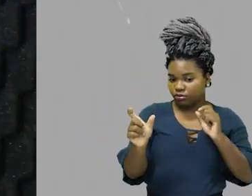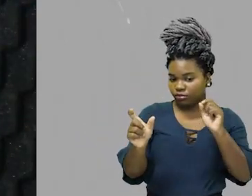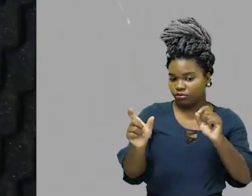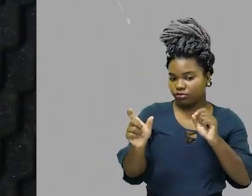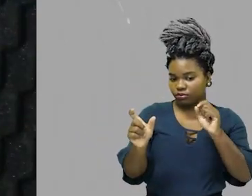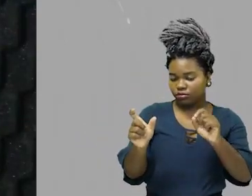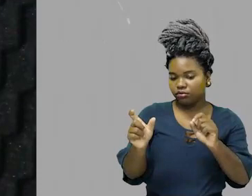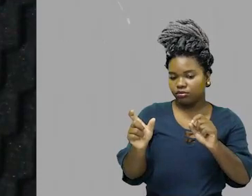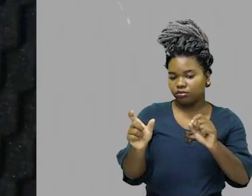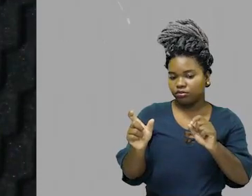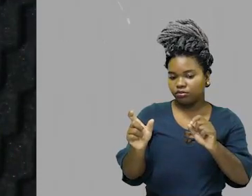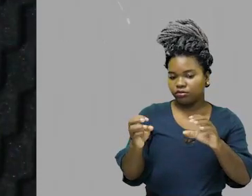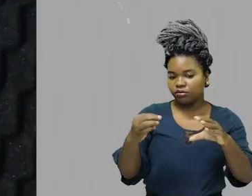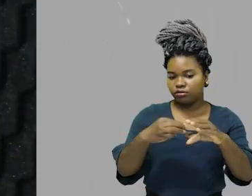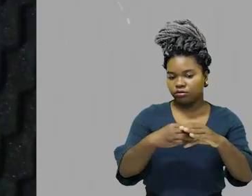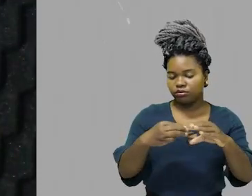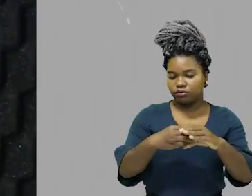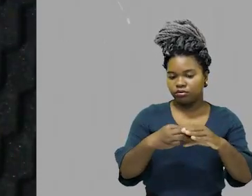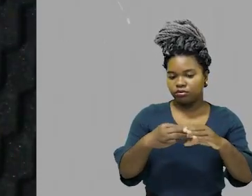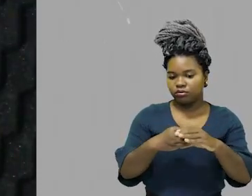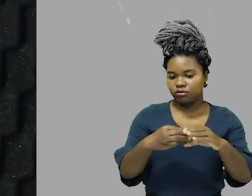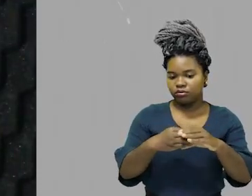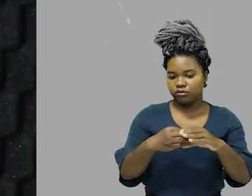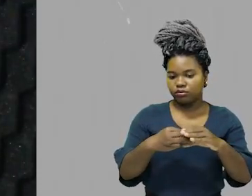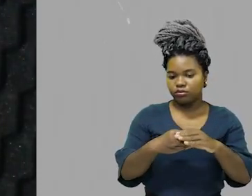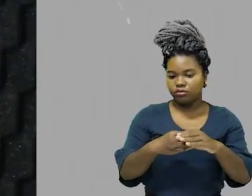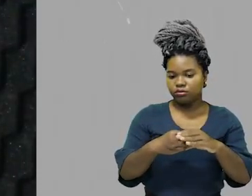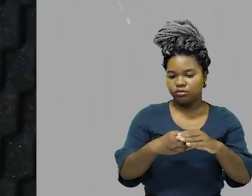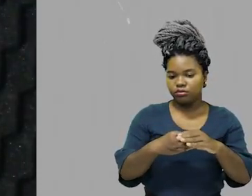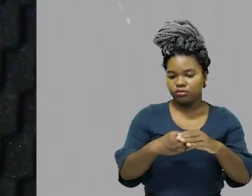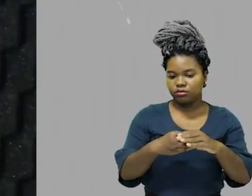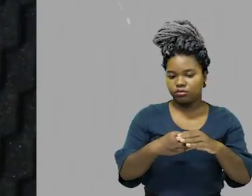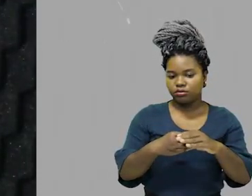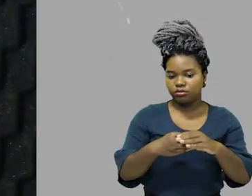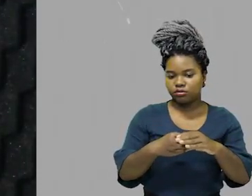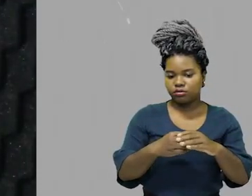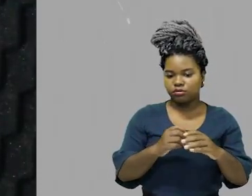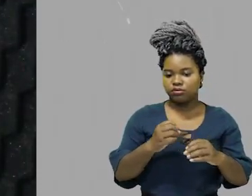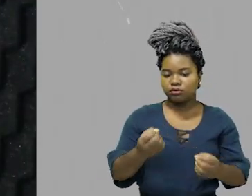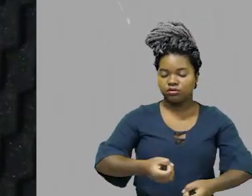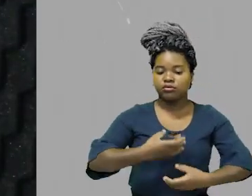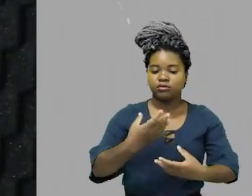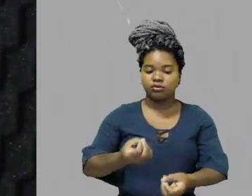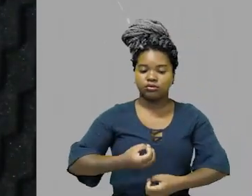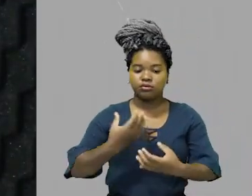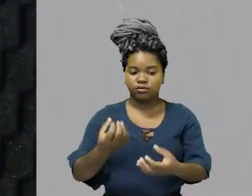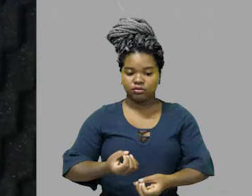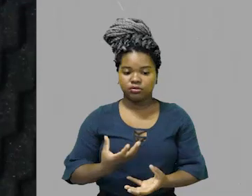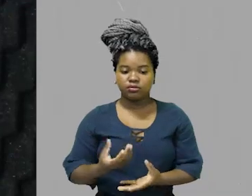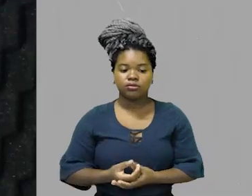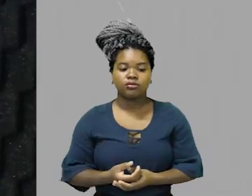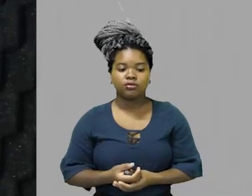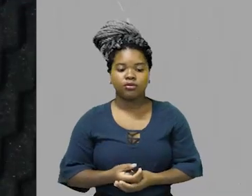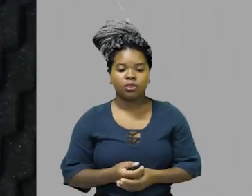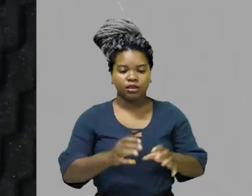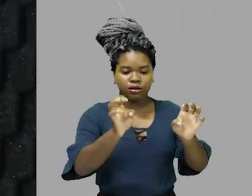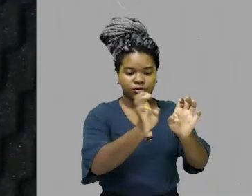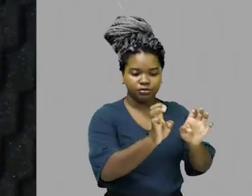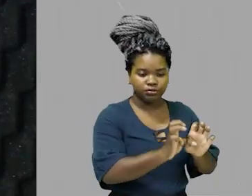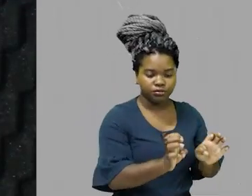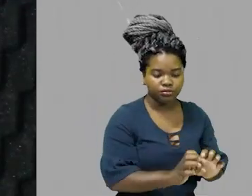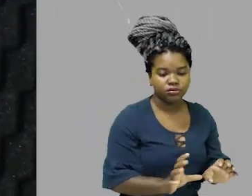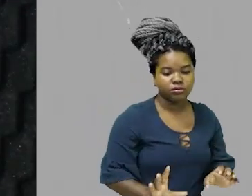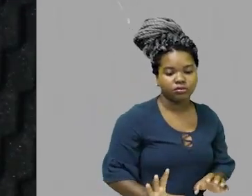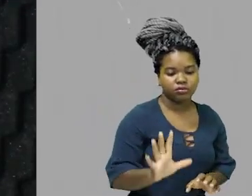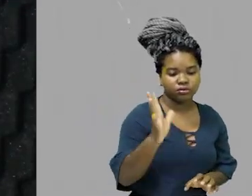células reprodutivas. Então, a estrutura que forma os gametas femininos